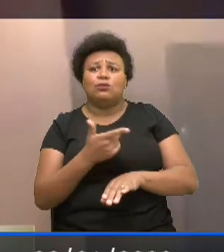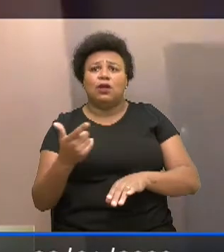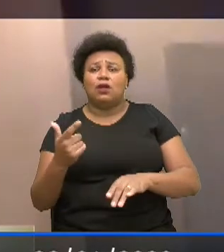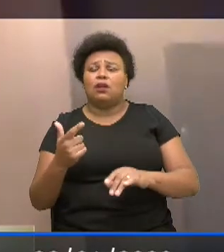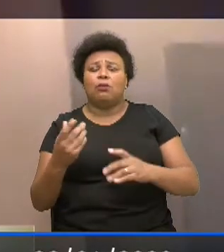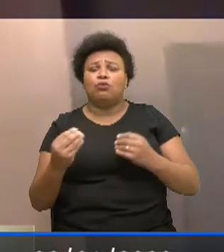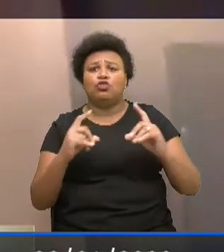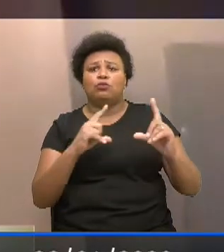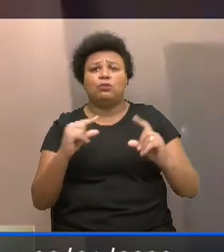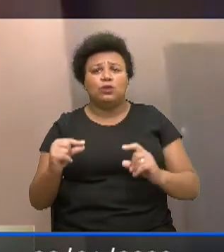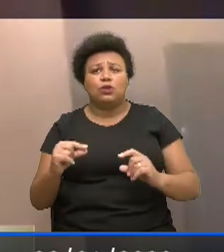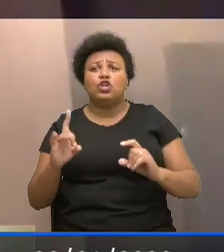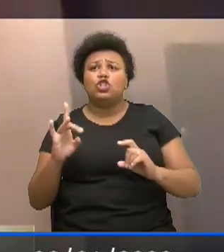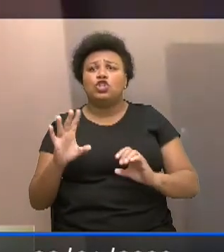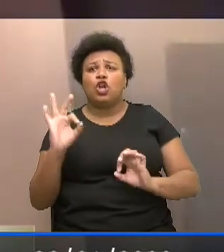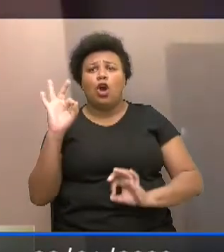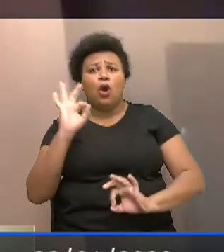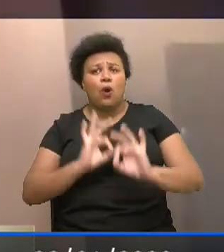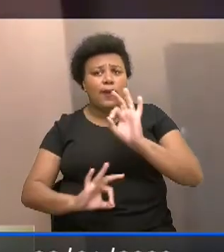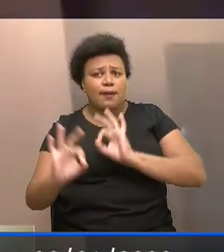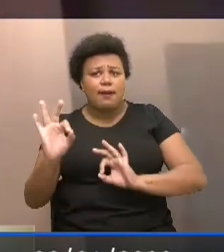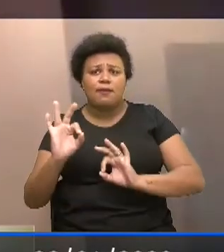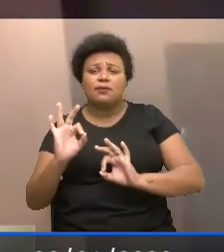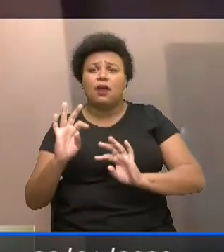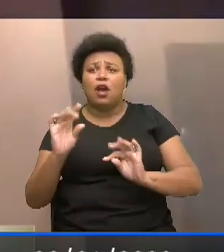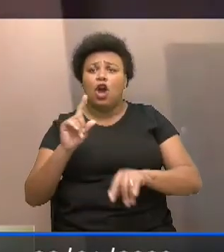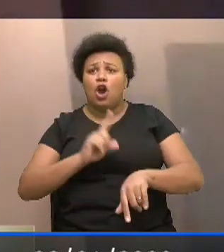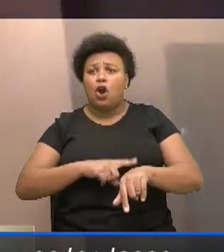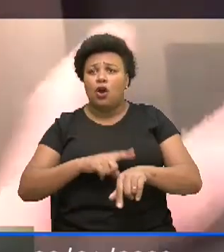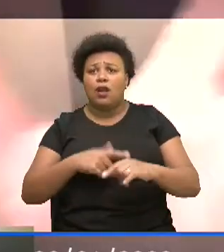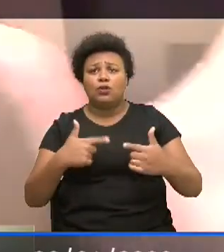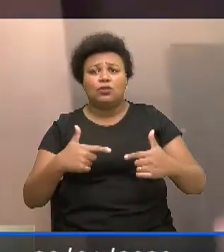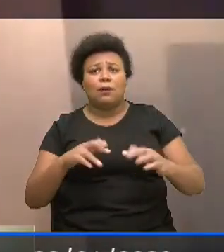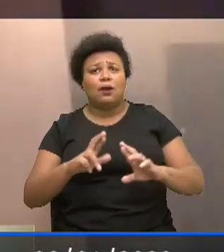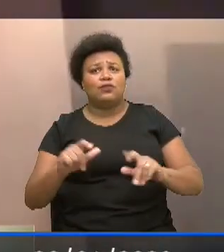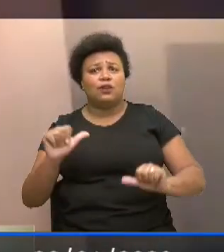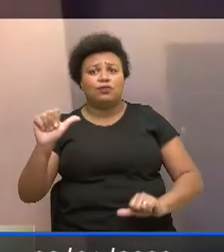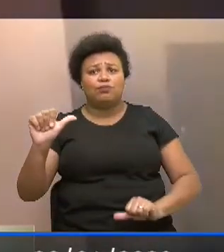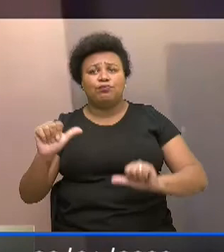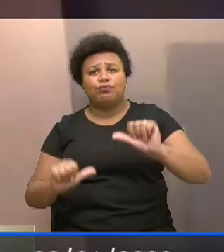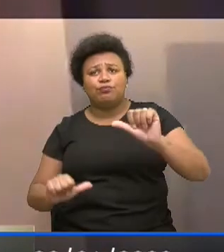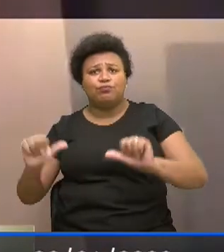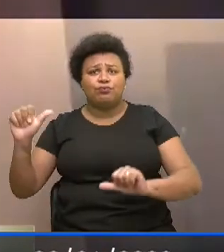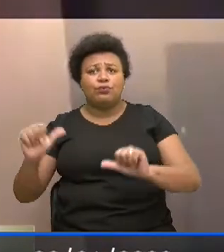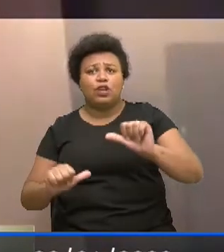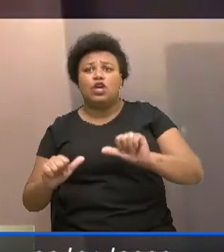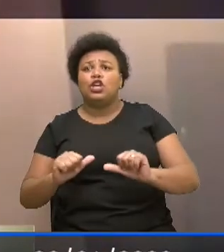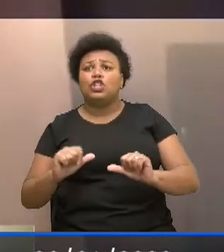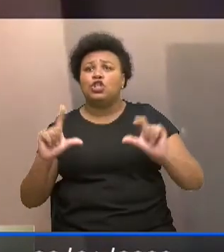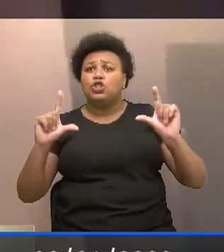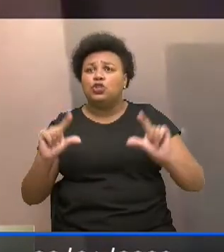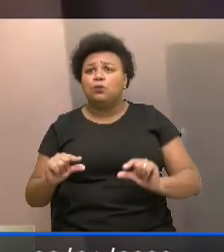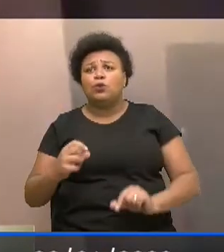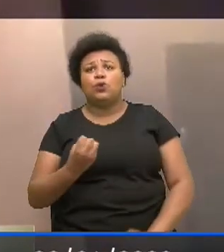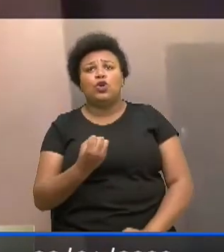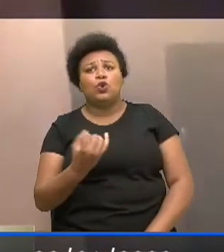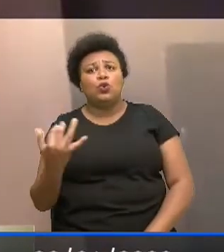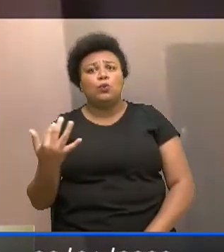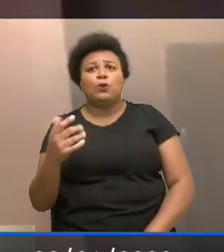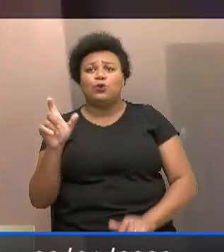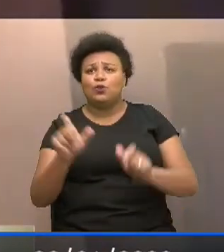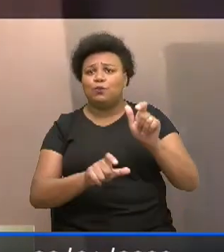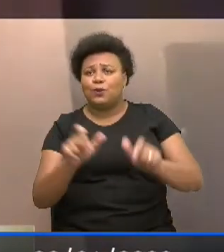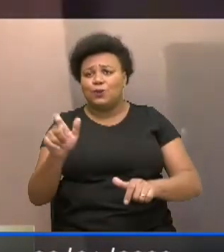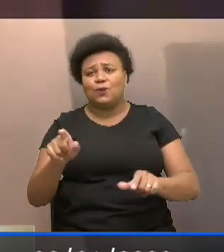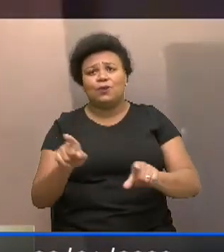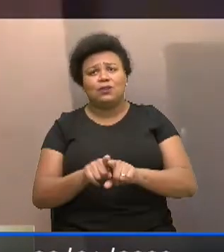Então, somente reorganizar em turnos de trabalho de tal forma que diminua o número de pessoas industrial e